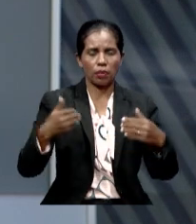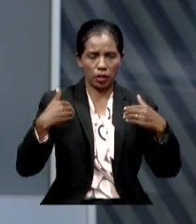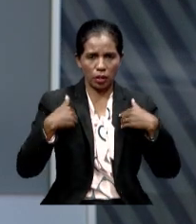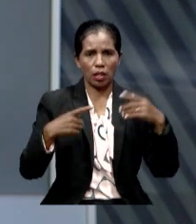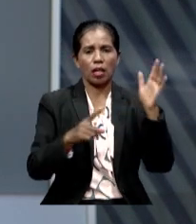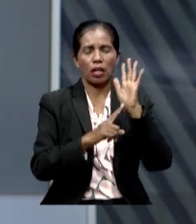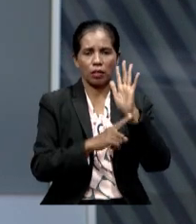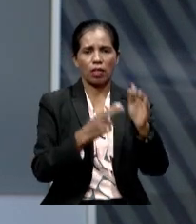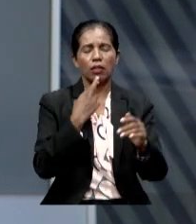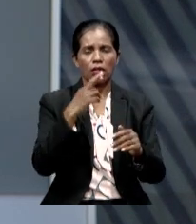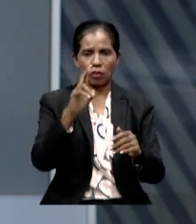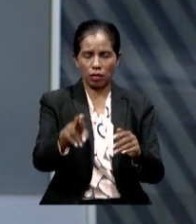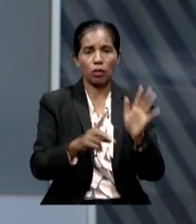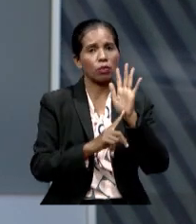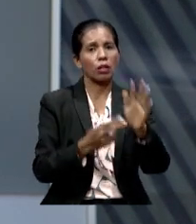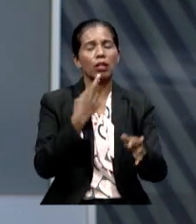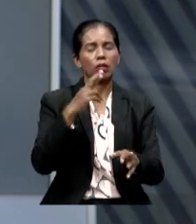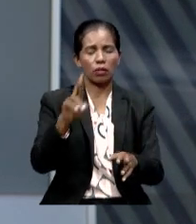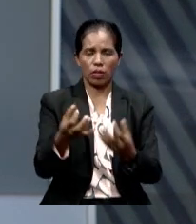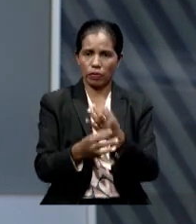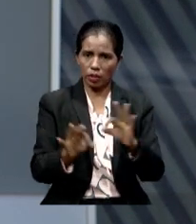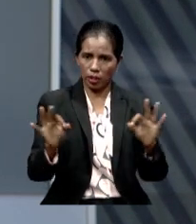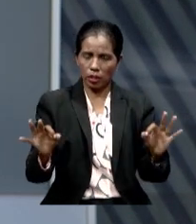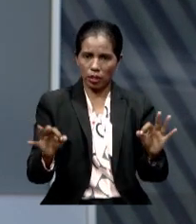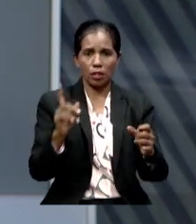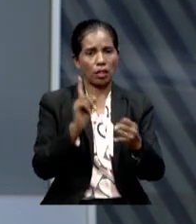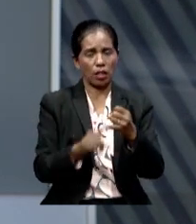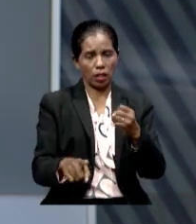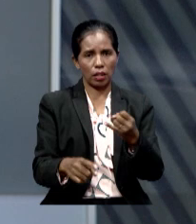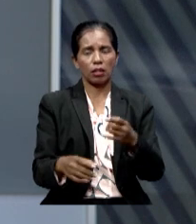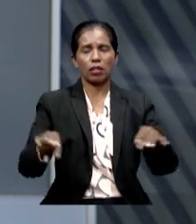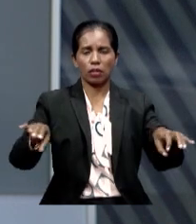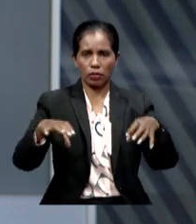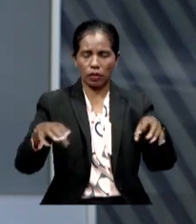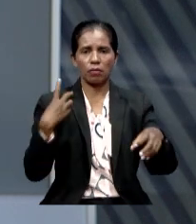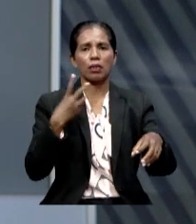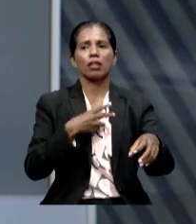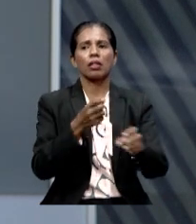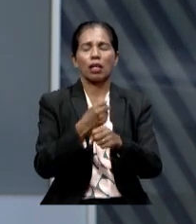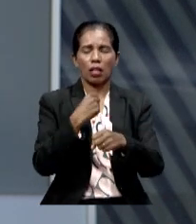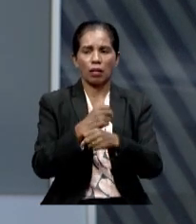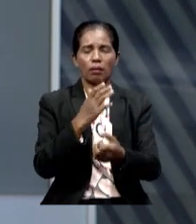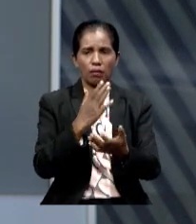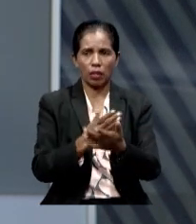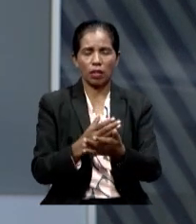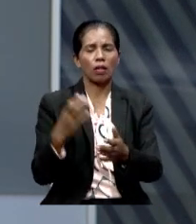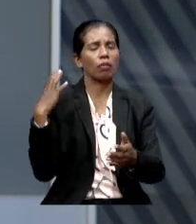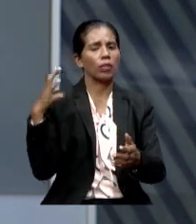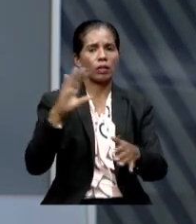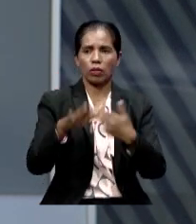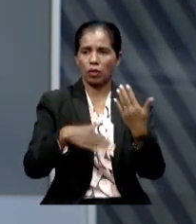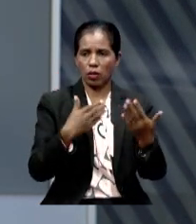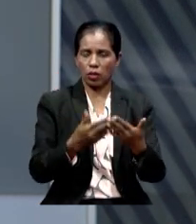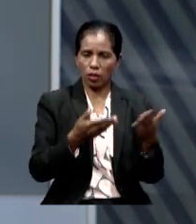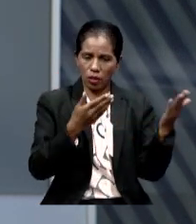o resultado final. Desde né, o serviço na Bahia está para né, e a competência toma entrega